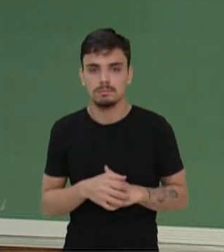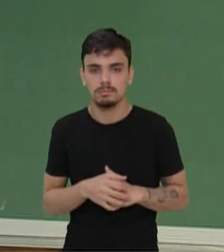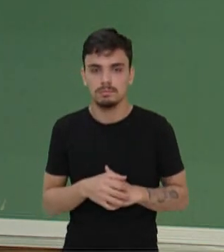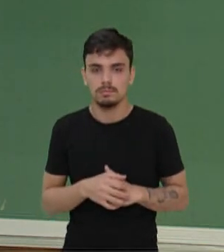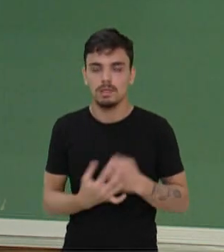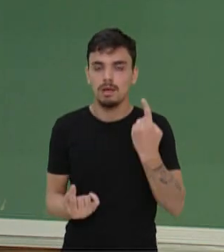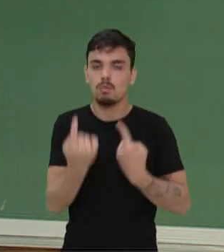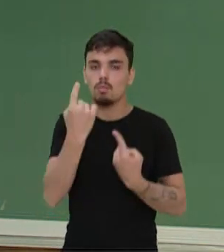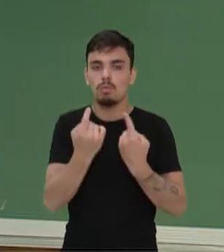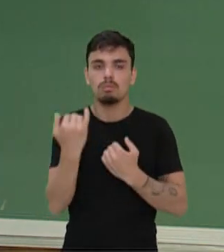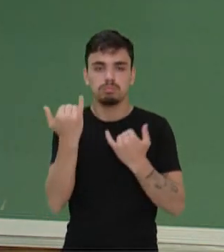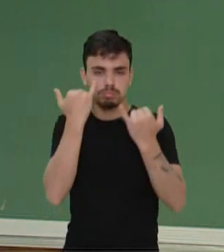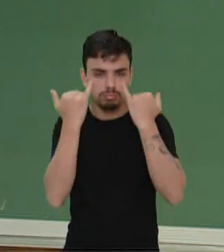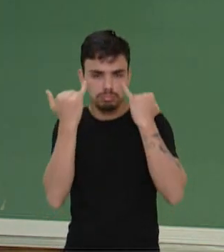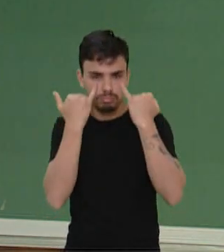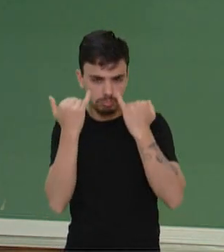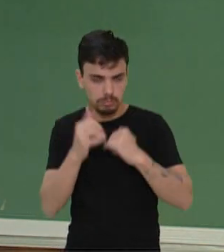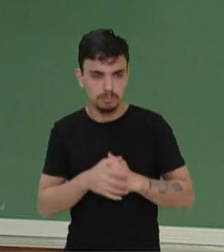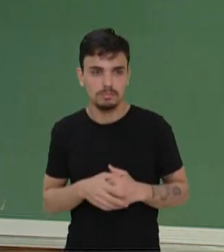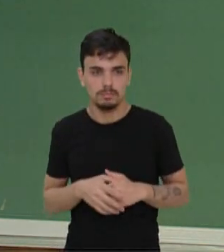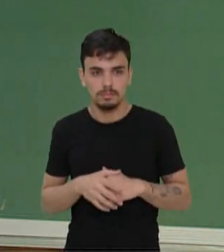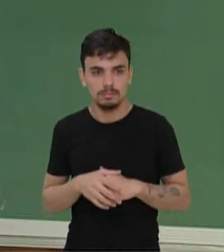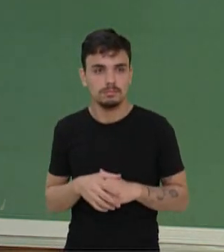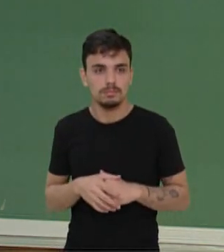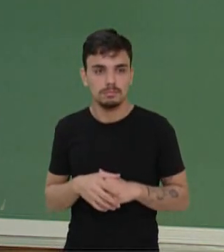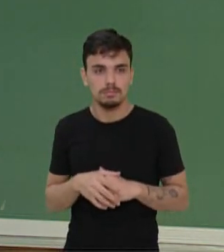essas informações? Que